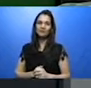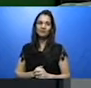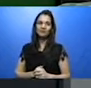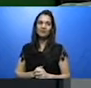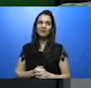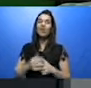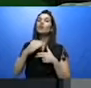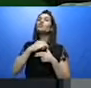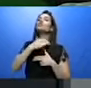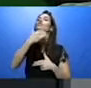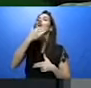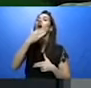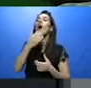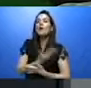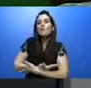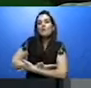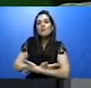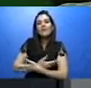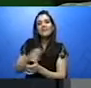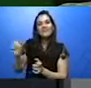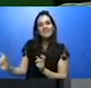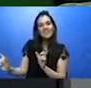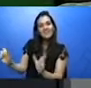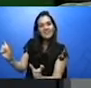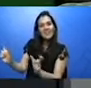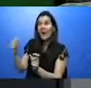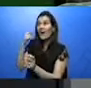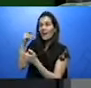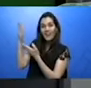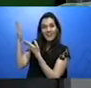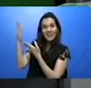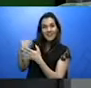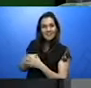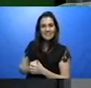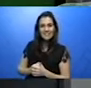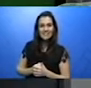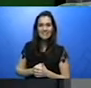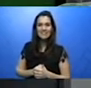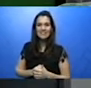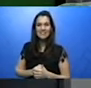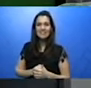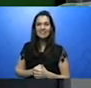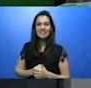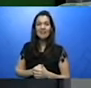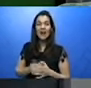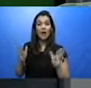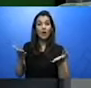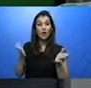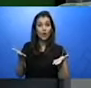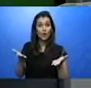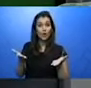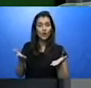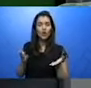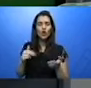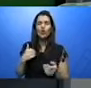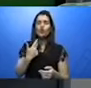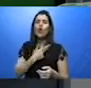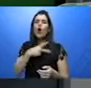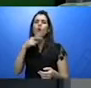girafa e o filhote dela. O filhote já nasce bem evoluído. Então, agora, o que nós